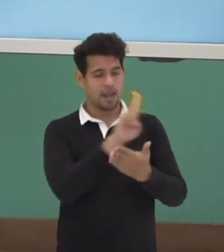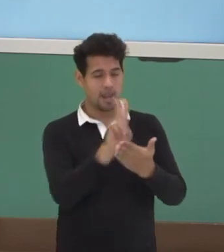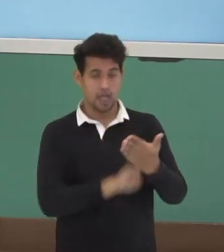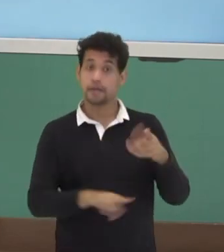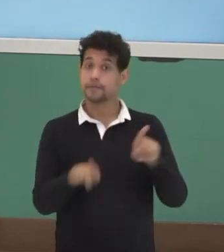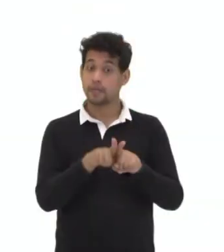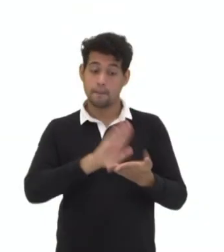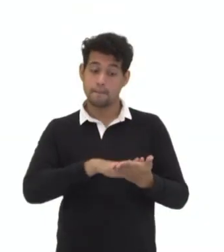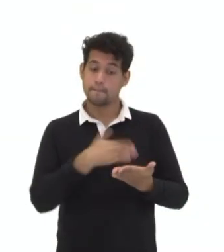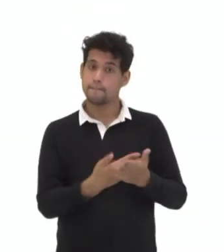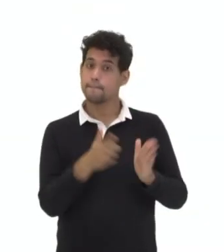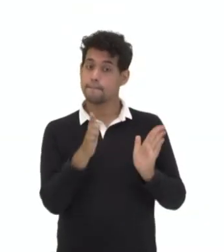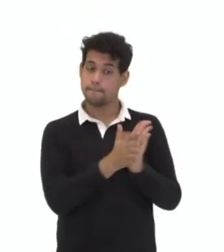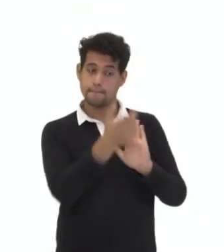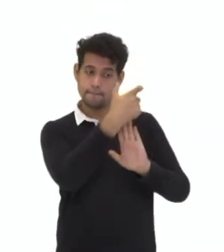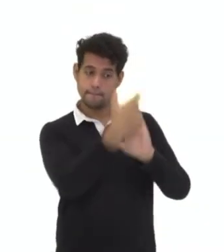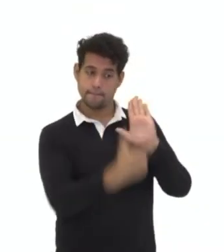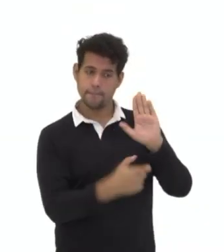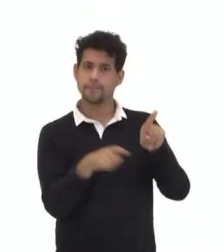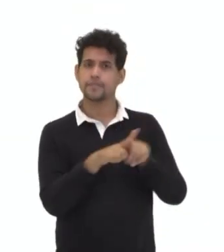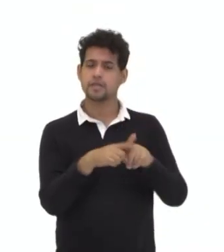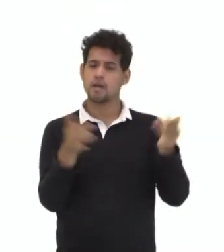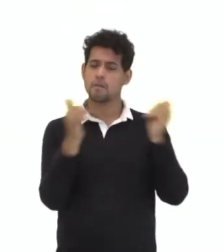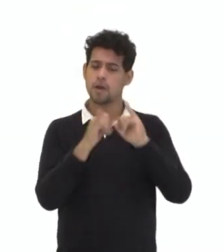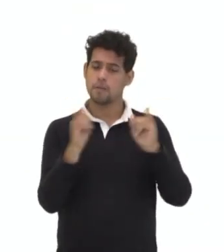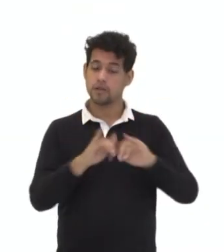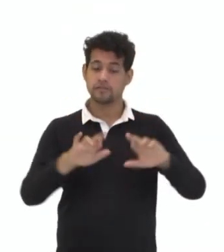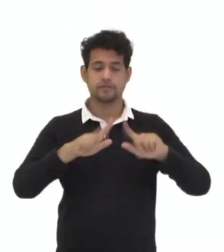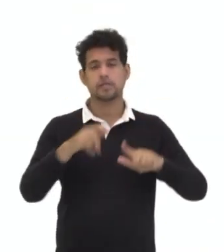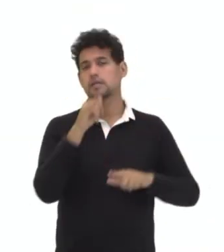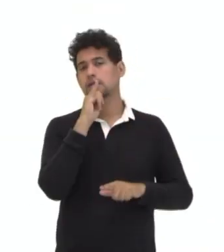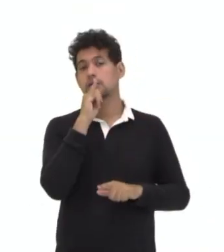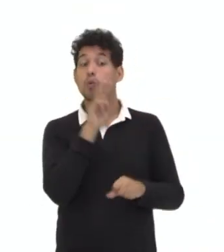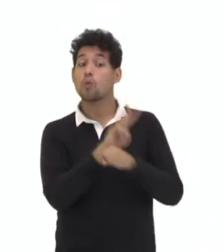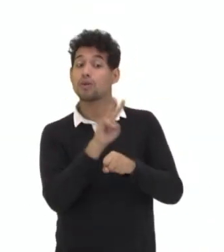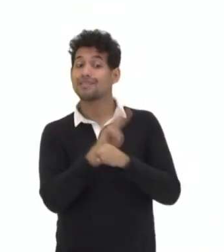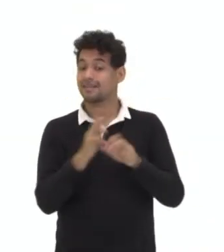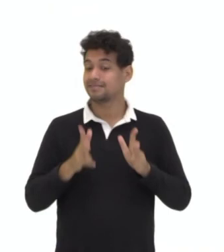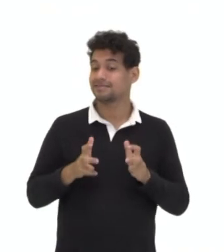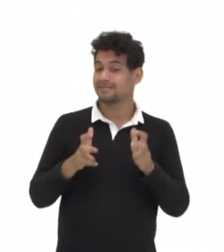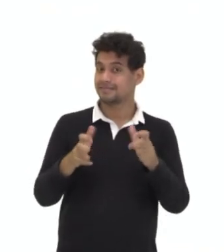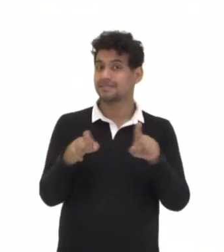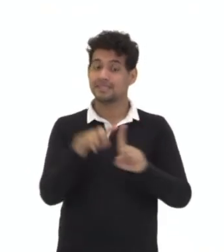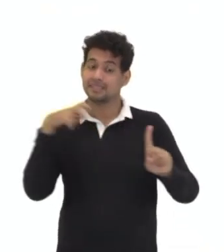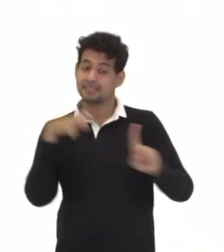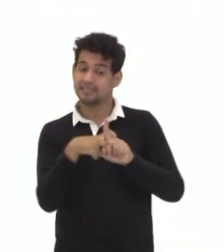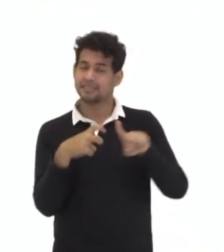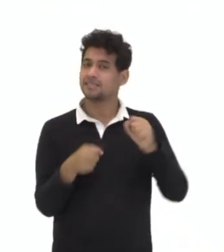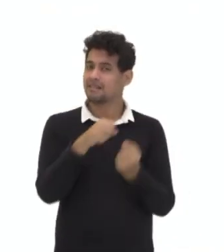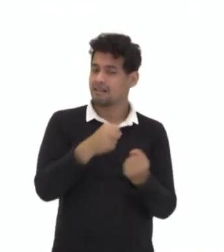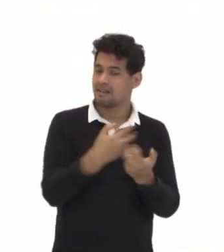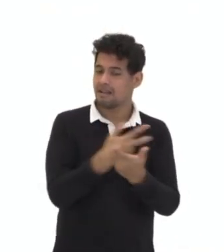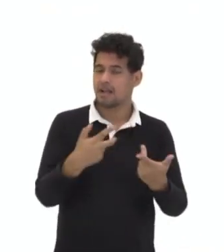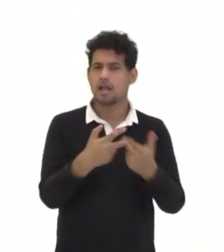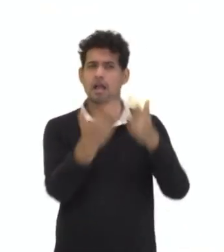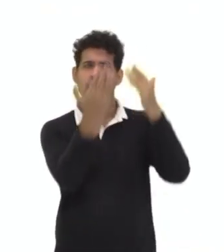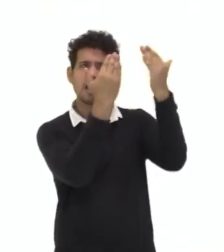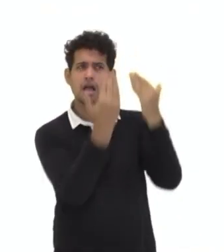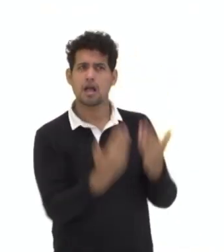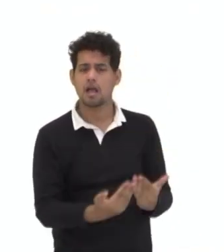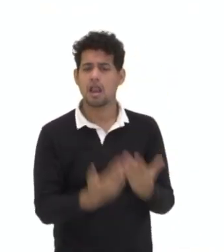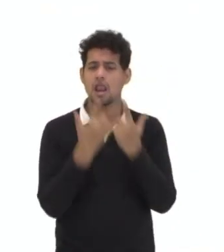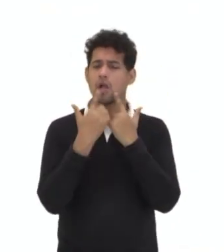interpretamos panfletos, né, de campanhas diferentes, como prevenção ao câncer, acidente de trânsito. Analisamos a